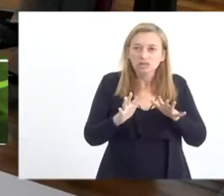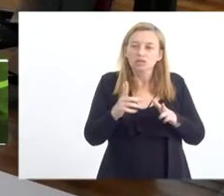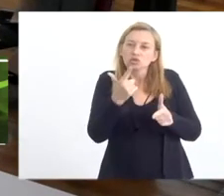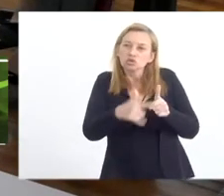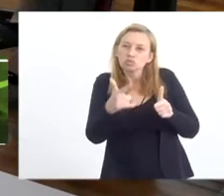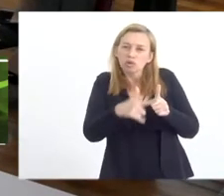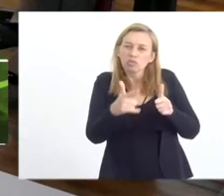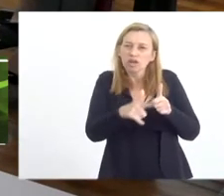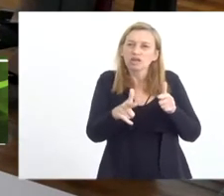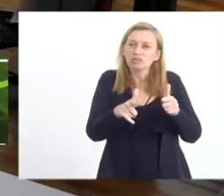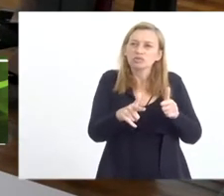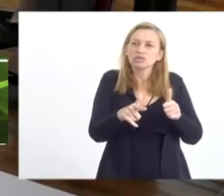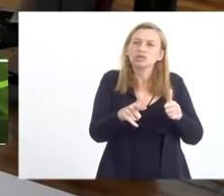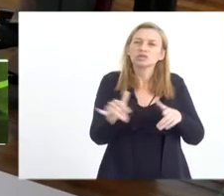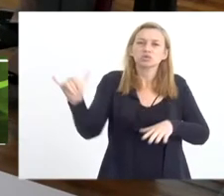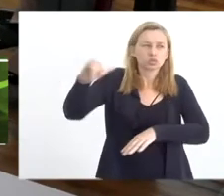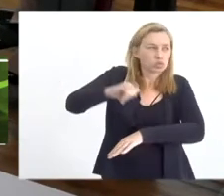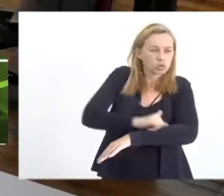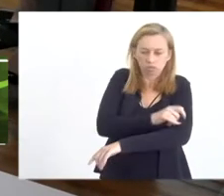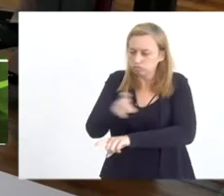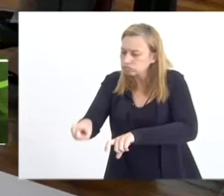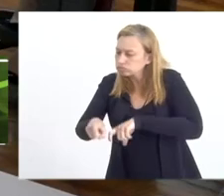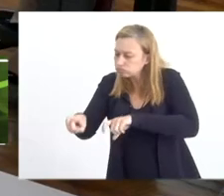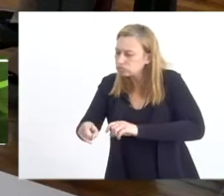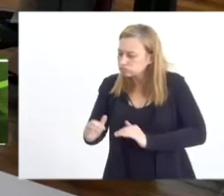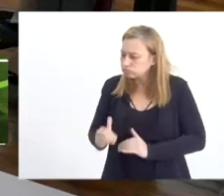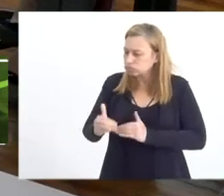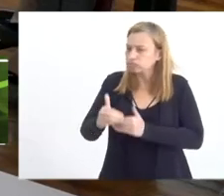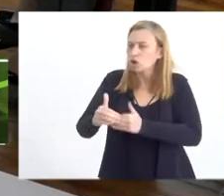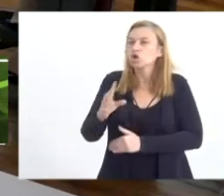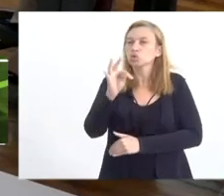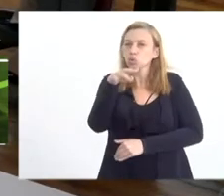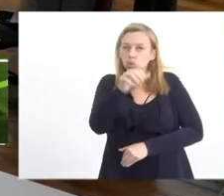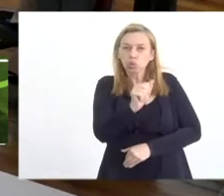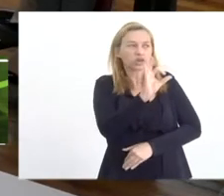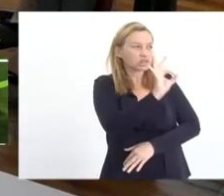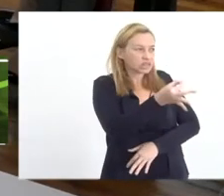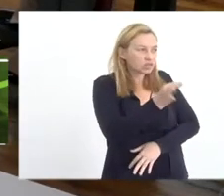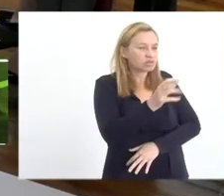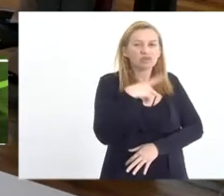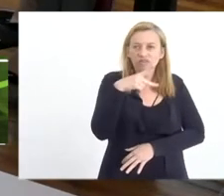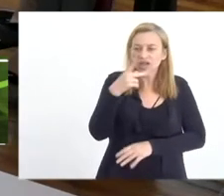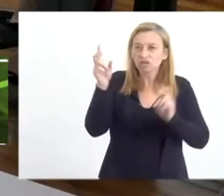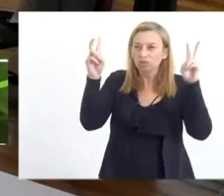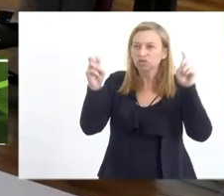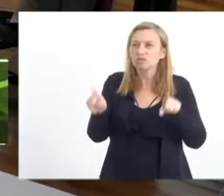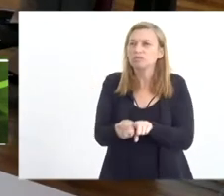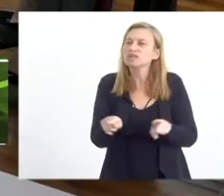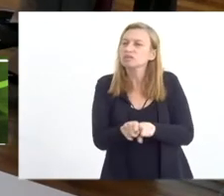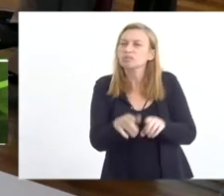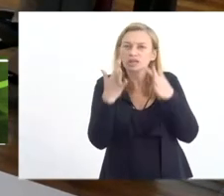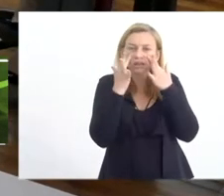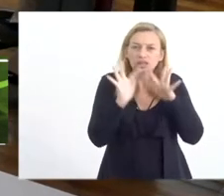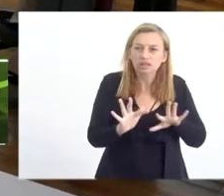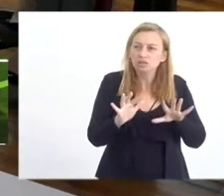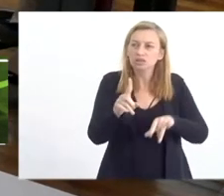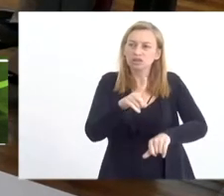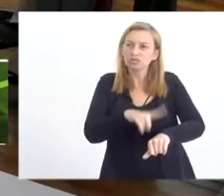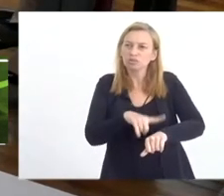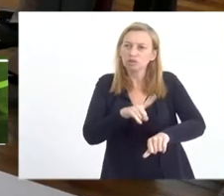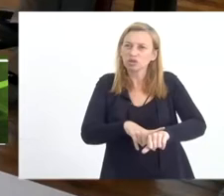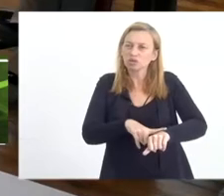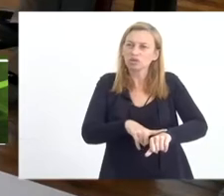do aeroporto do interior, que já avançou muito, o Tutuca certamente vai falar sobre isso, mas também chamar a atenção que, nesse